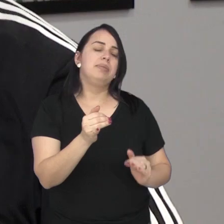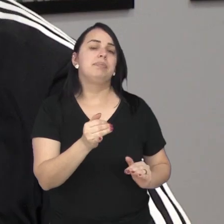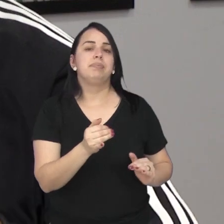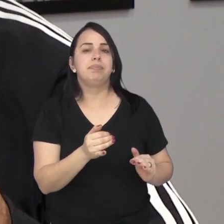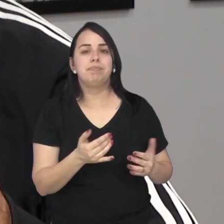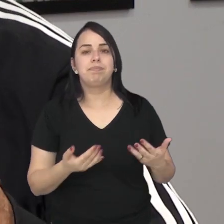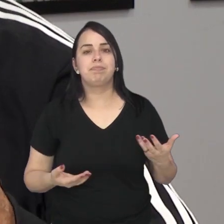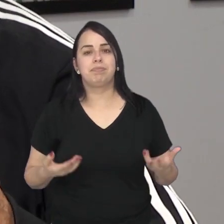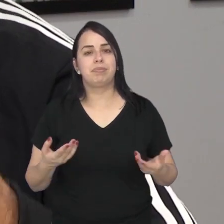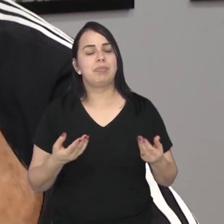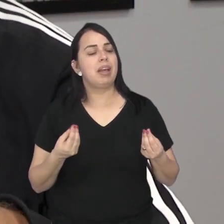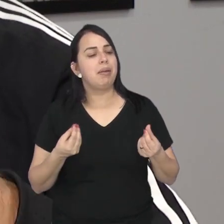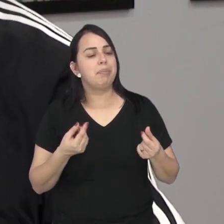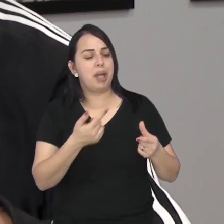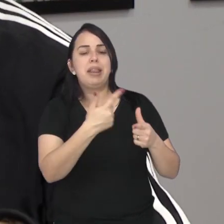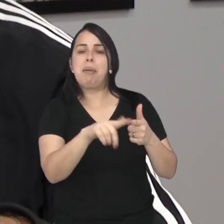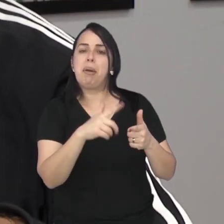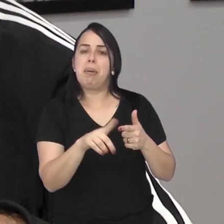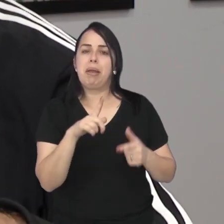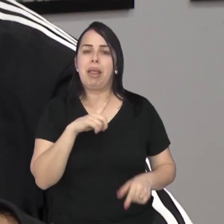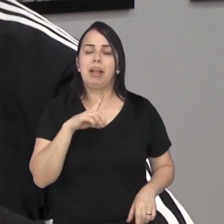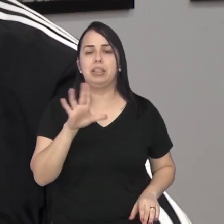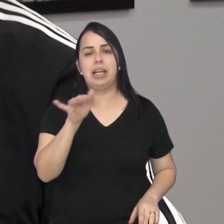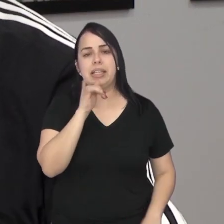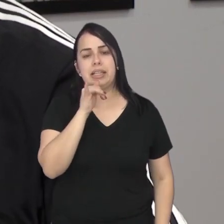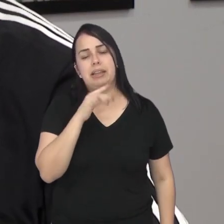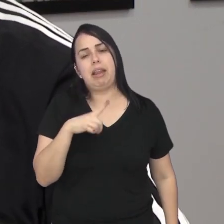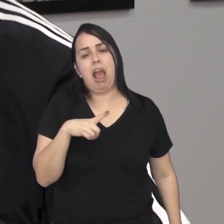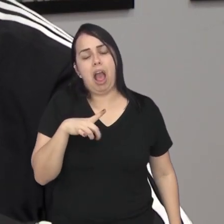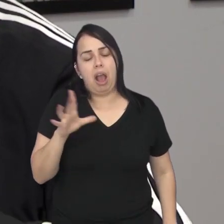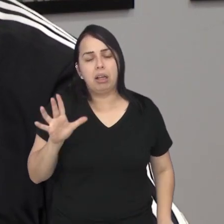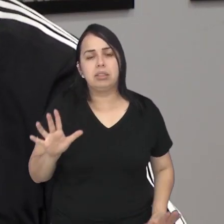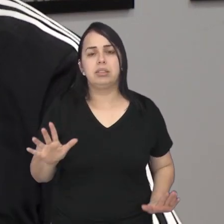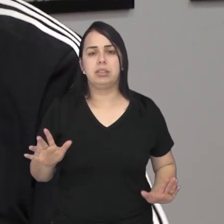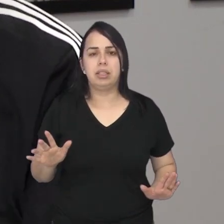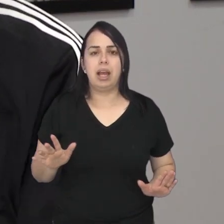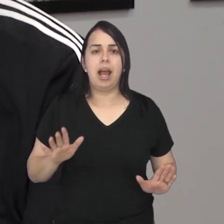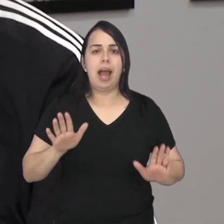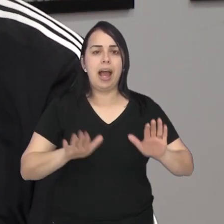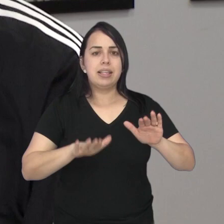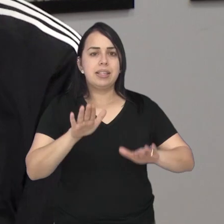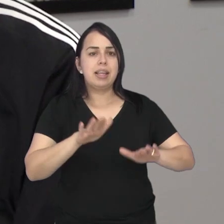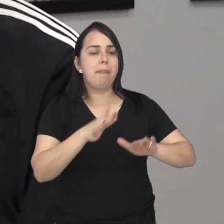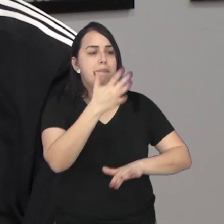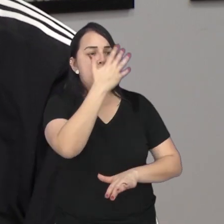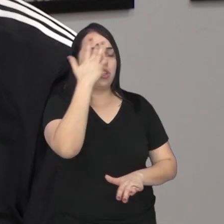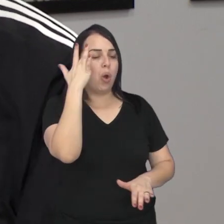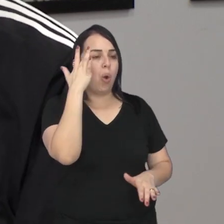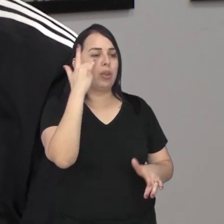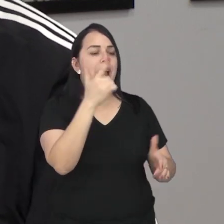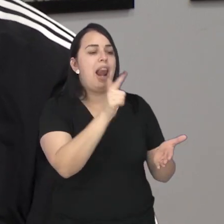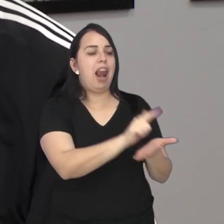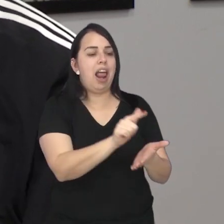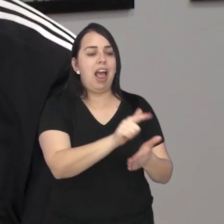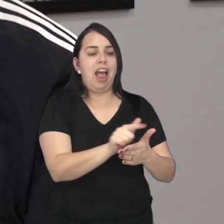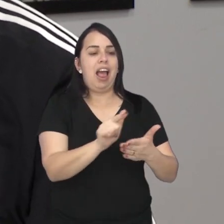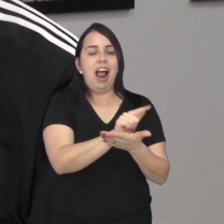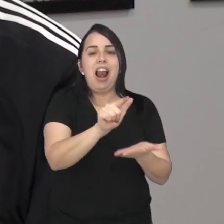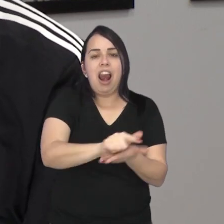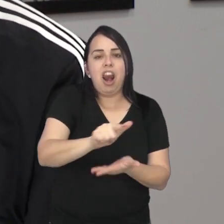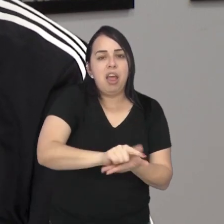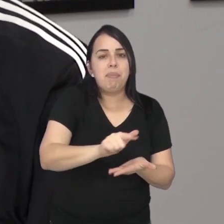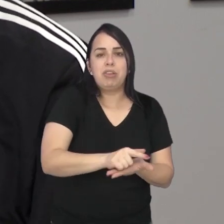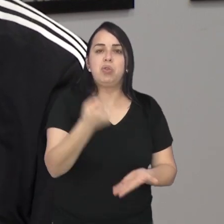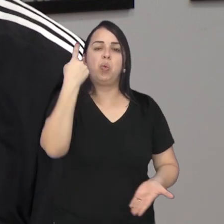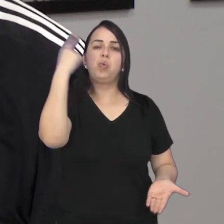eram detectados alguns problemas mesmo, né? Isso aí existe, quer dizer, às vezes a pessoa que está ali lavando a calçada não